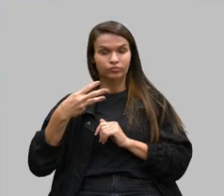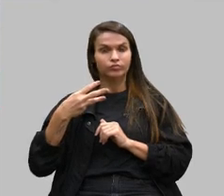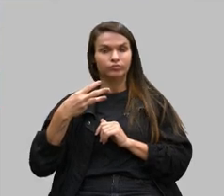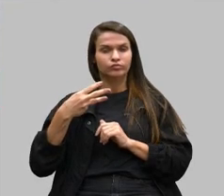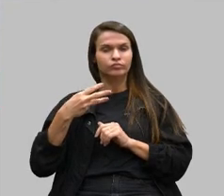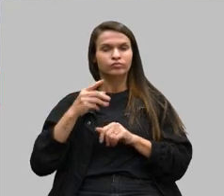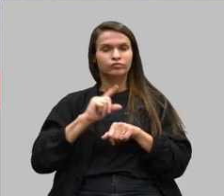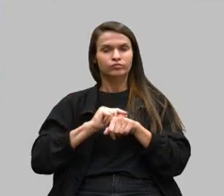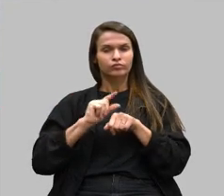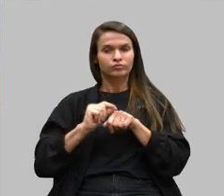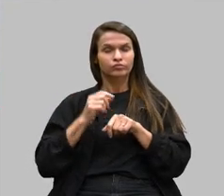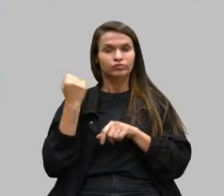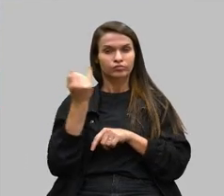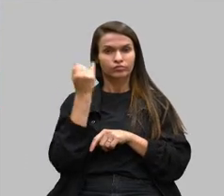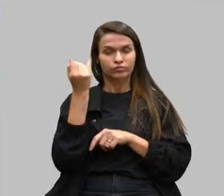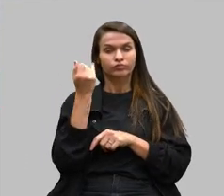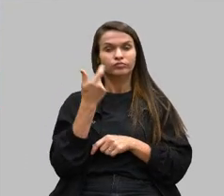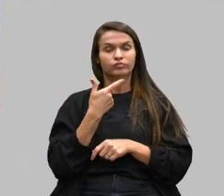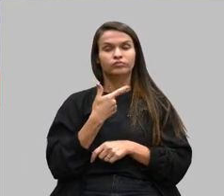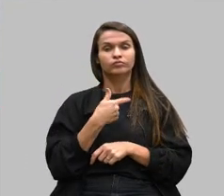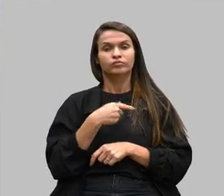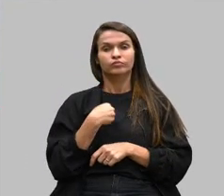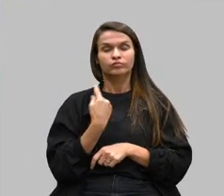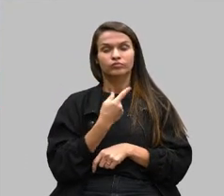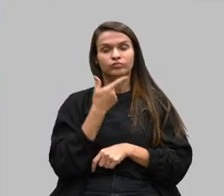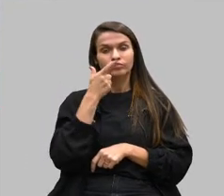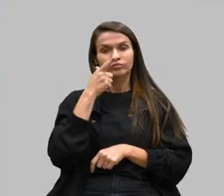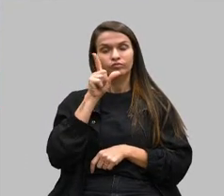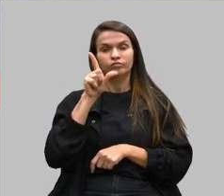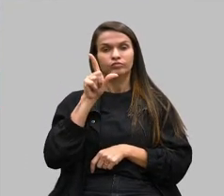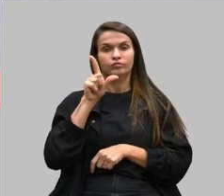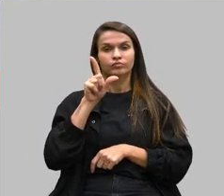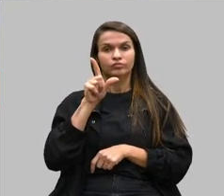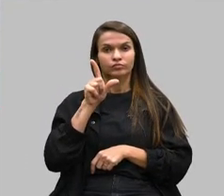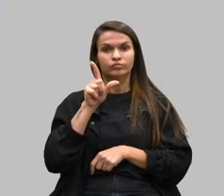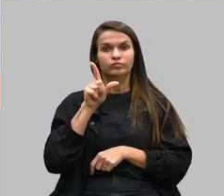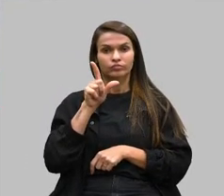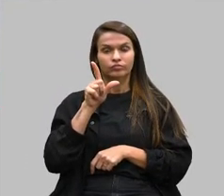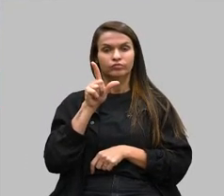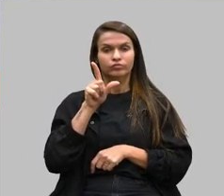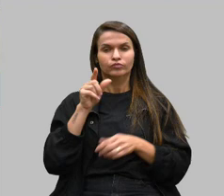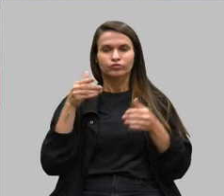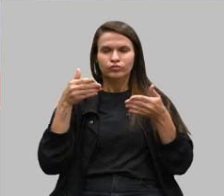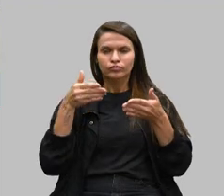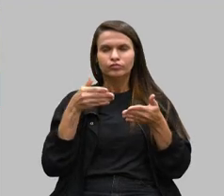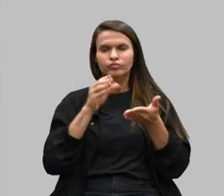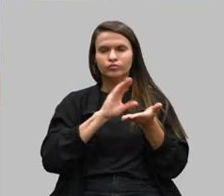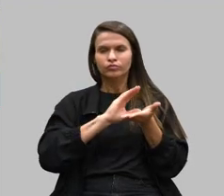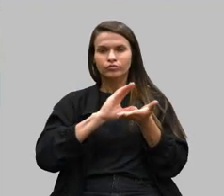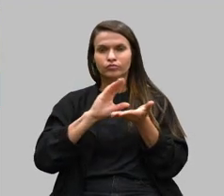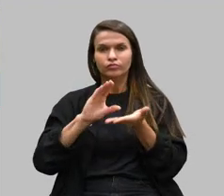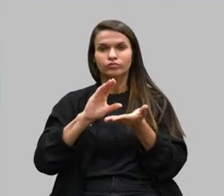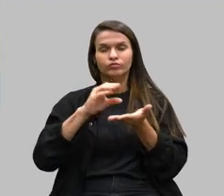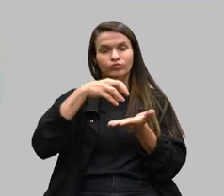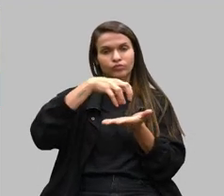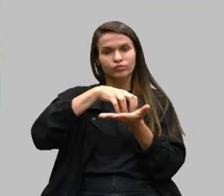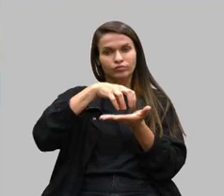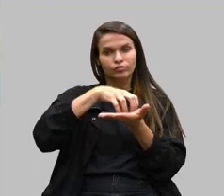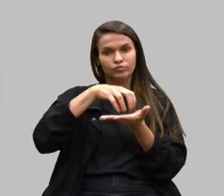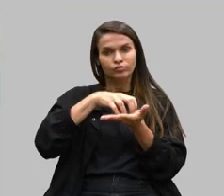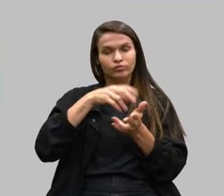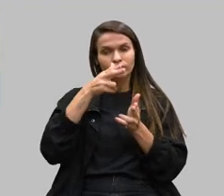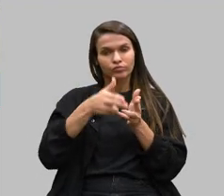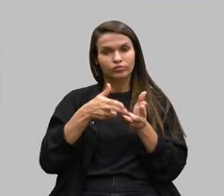fundamentais para que a gente consiga Eh destinar esses recursos pro setor de ferrovias